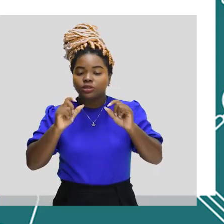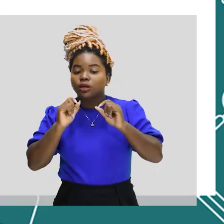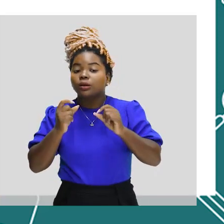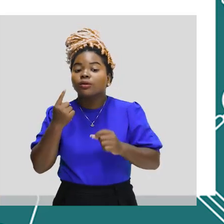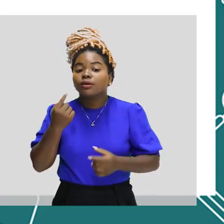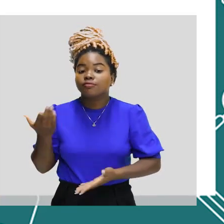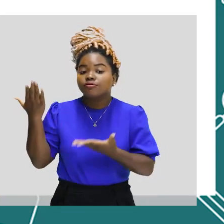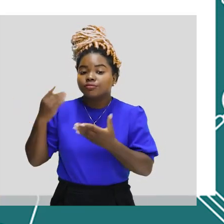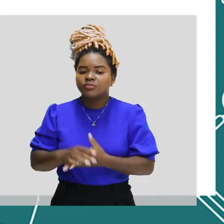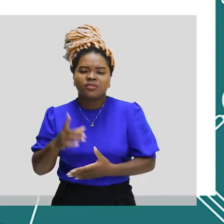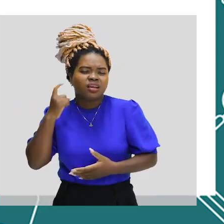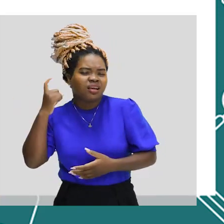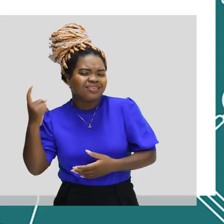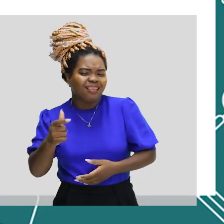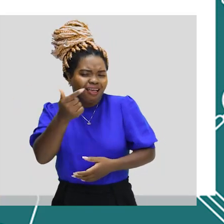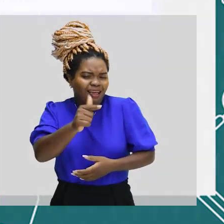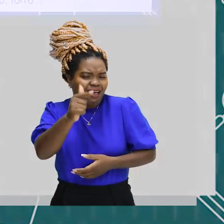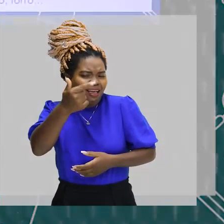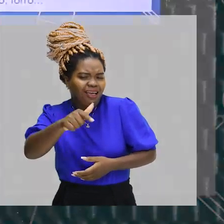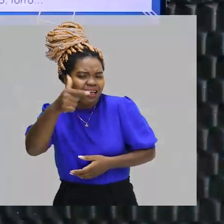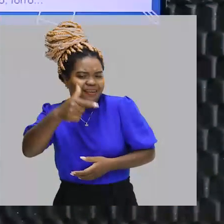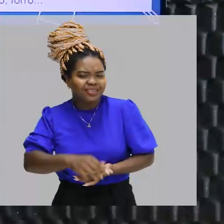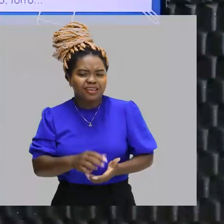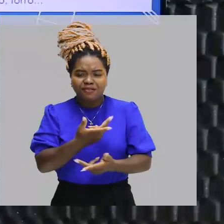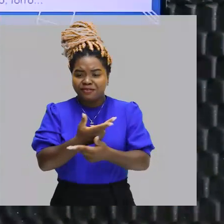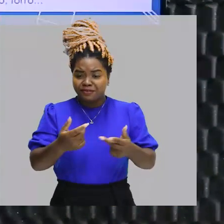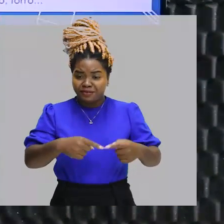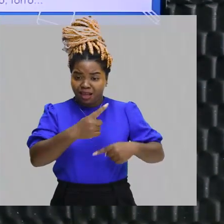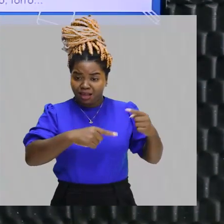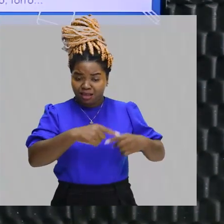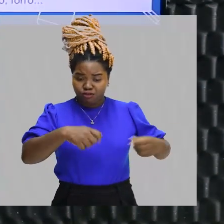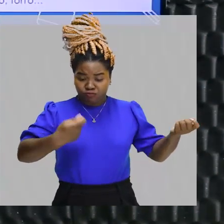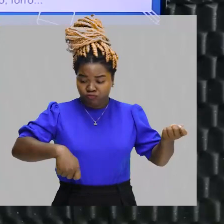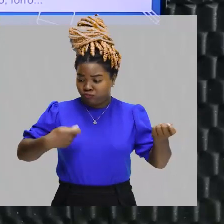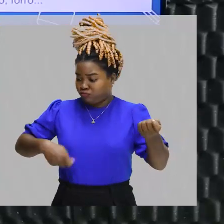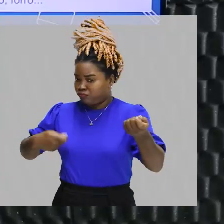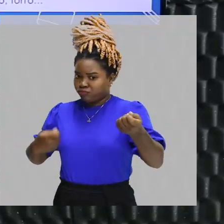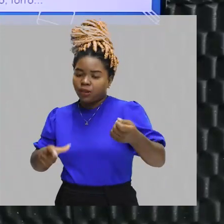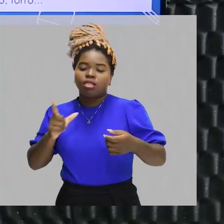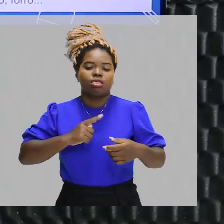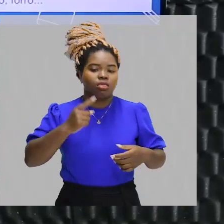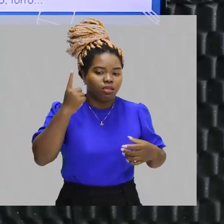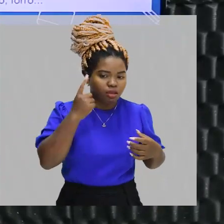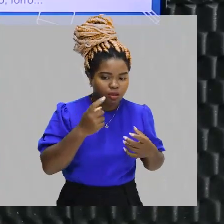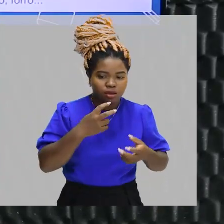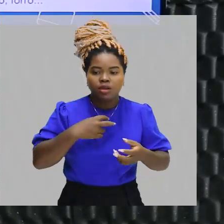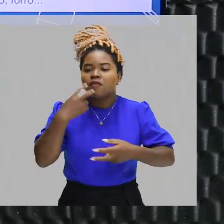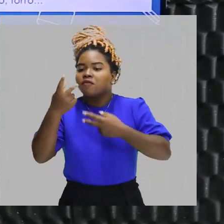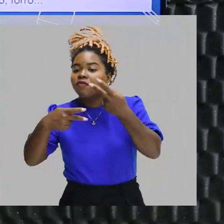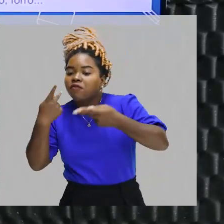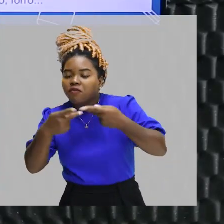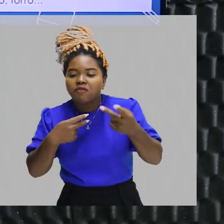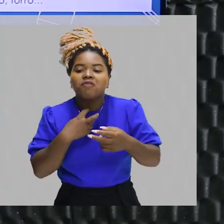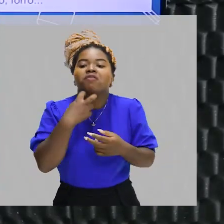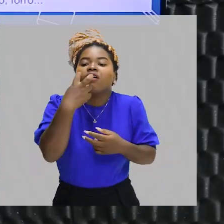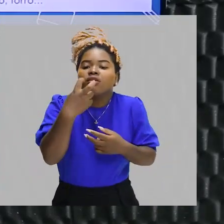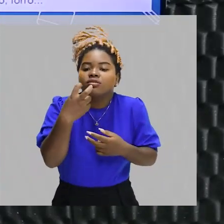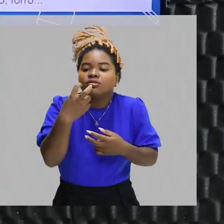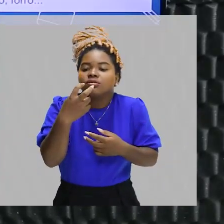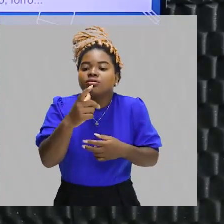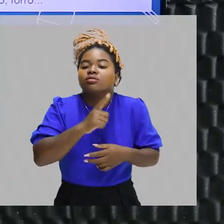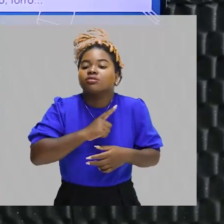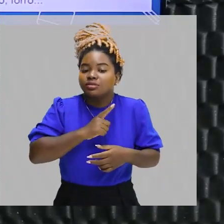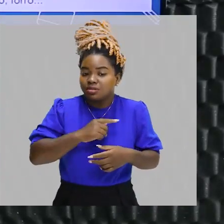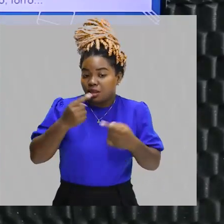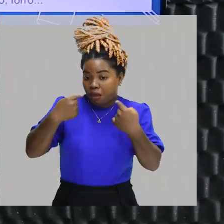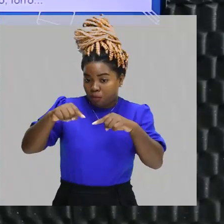música? Quando você tem sons, repetições, instrumentos e vozes, você tem música, né? Uma sequência de ritmo. Né? E a música